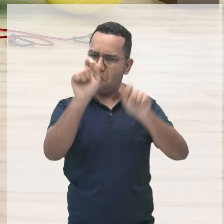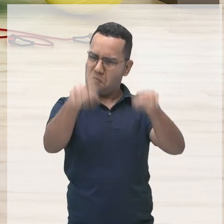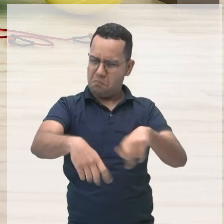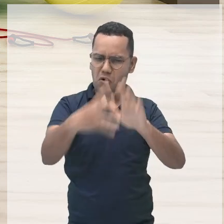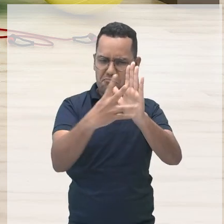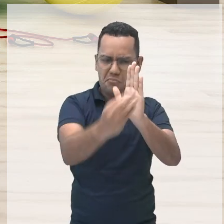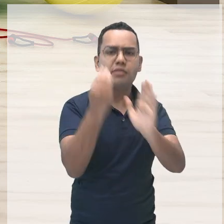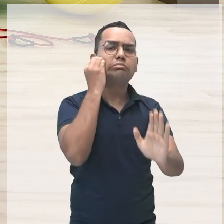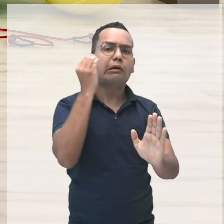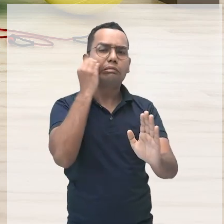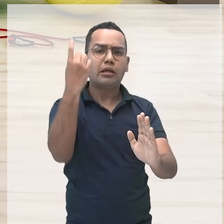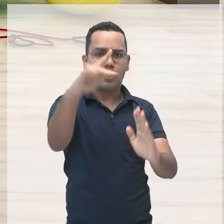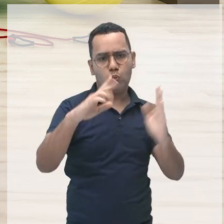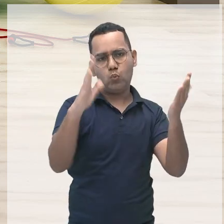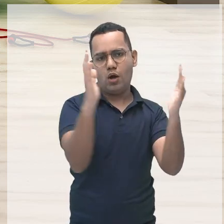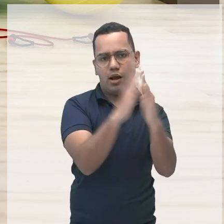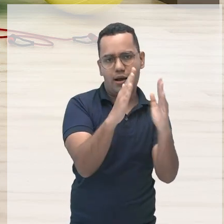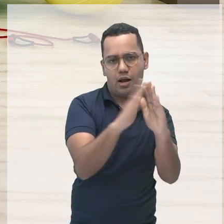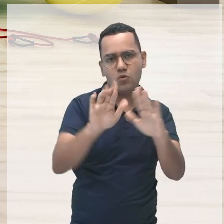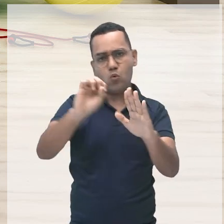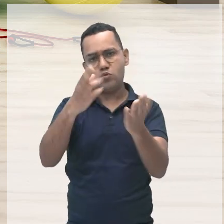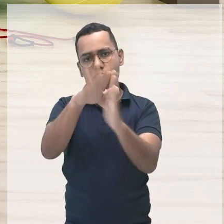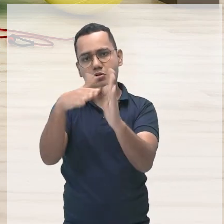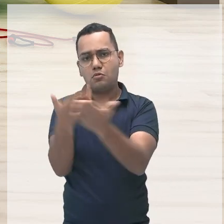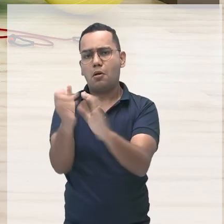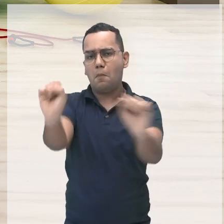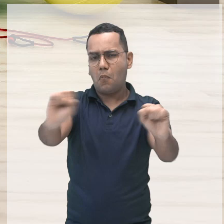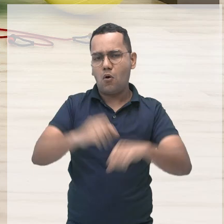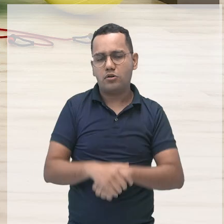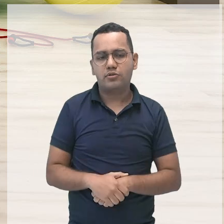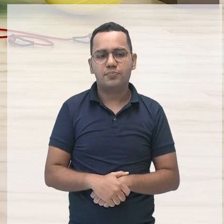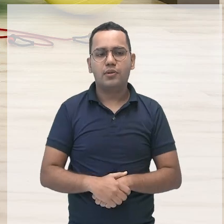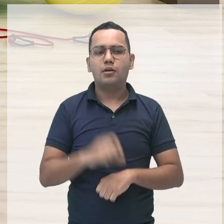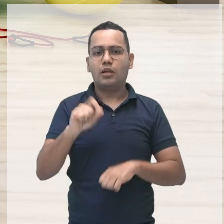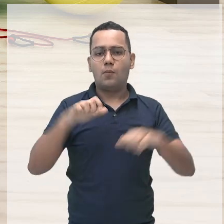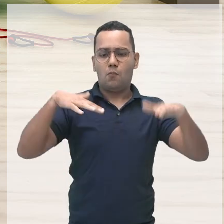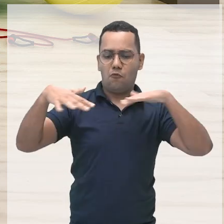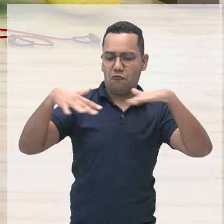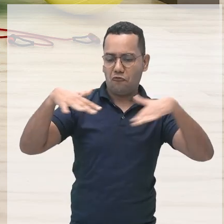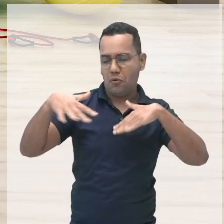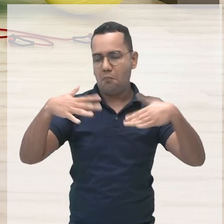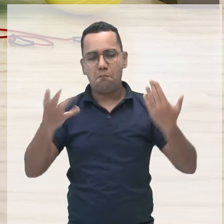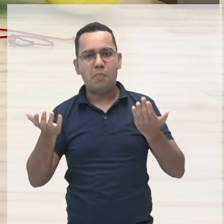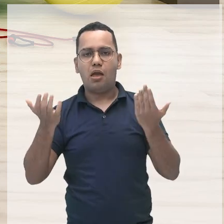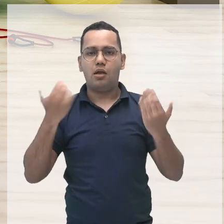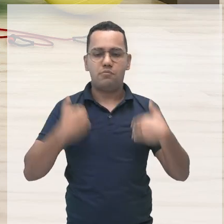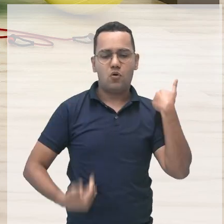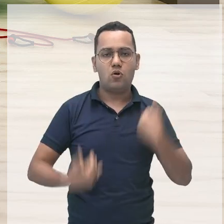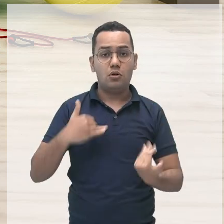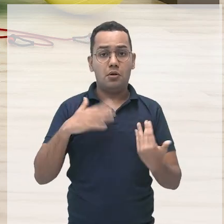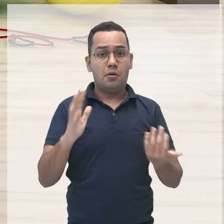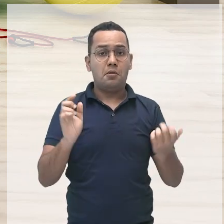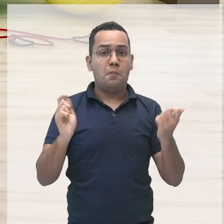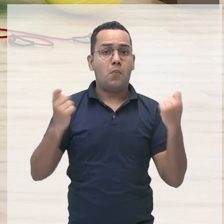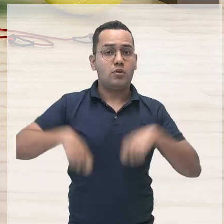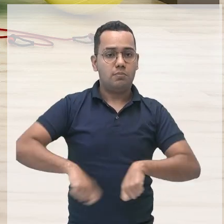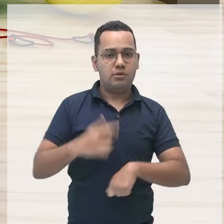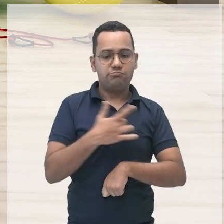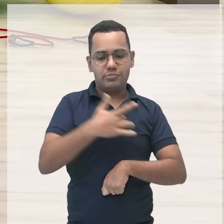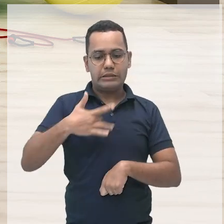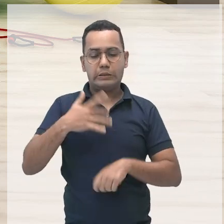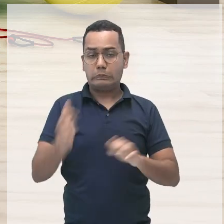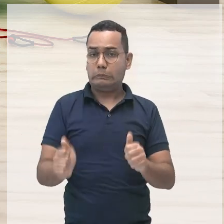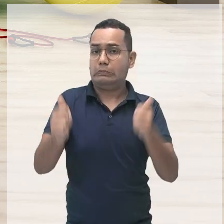reproduzir aí onde vocês estão, movimentando o seu corpo e também adquirindo saúde, melhorando as qualidades